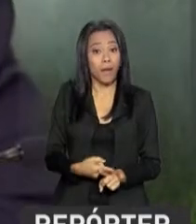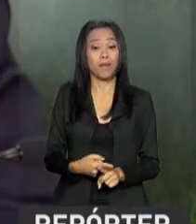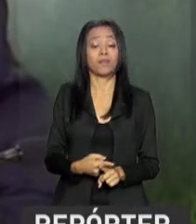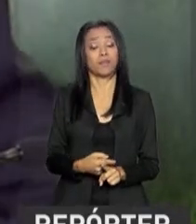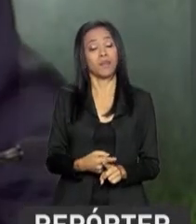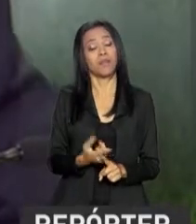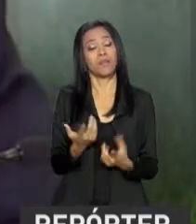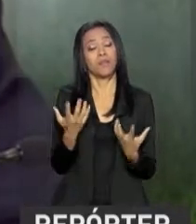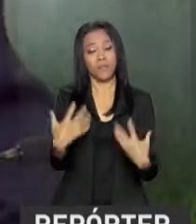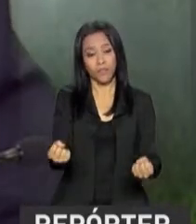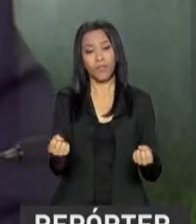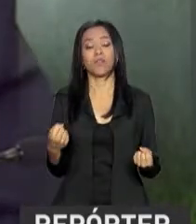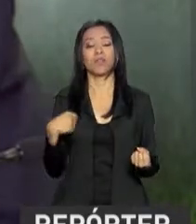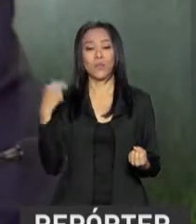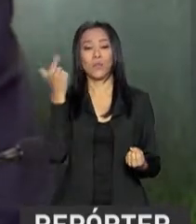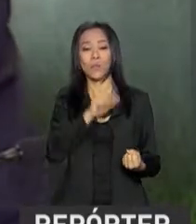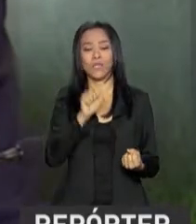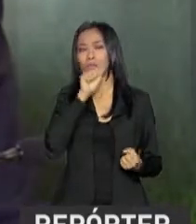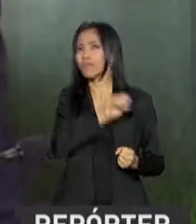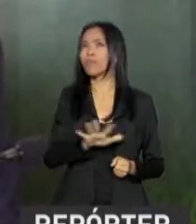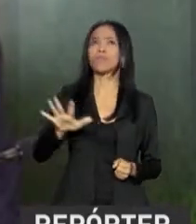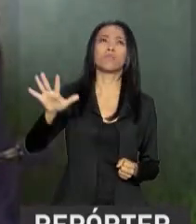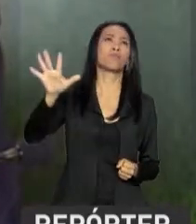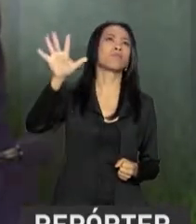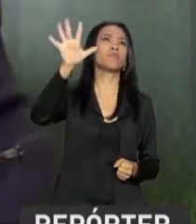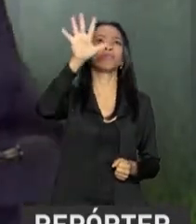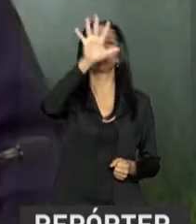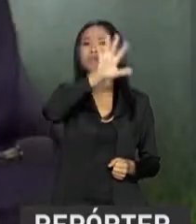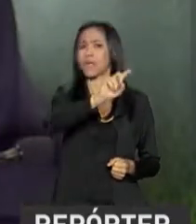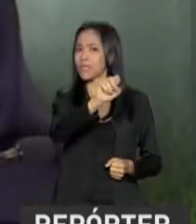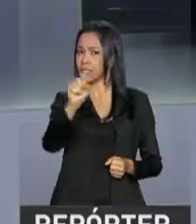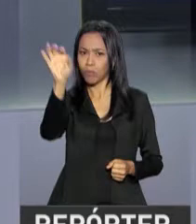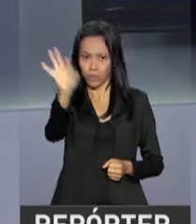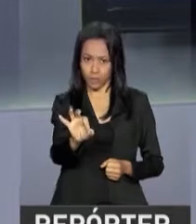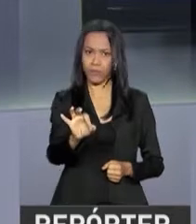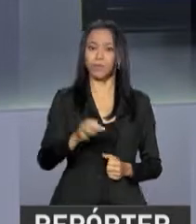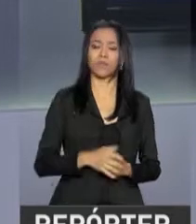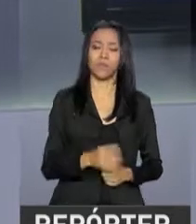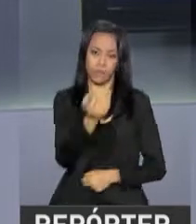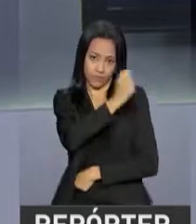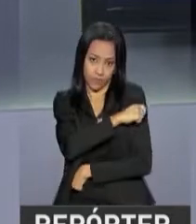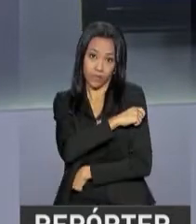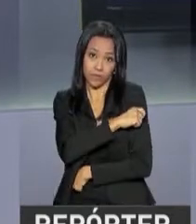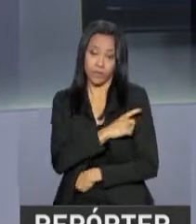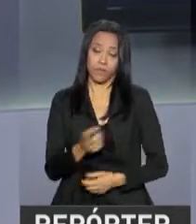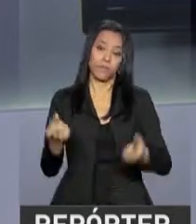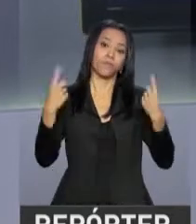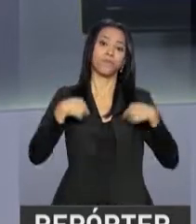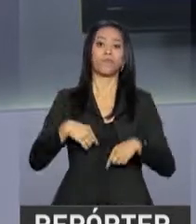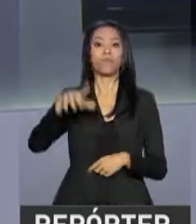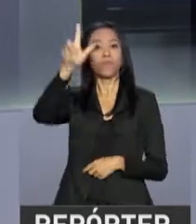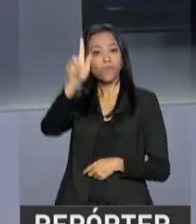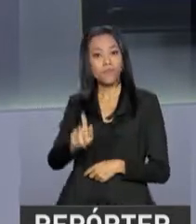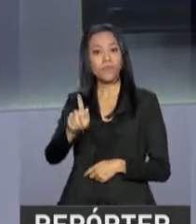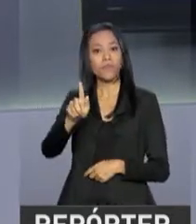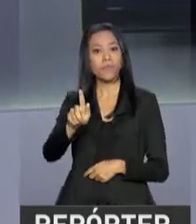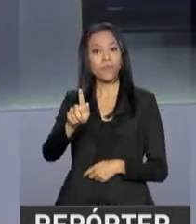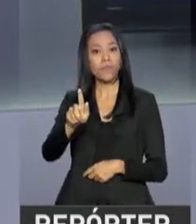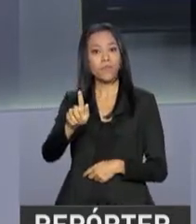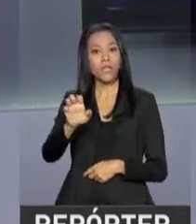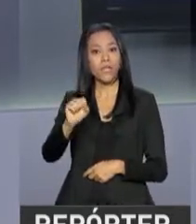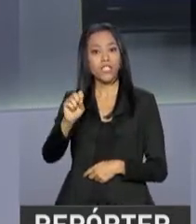condição de chegar rapidamente aos 100% a gestão do trânsito a